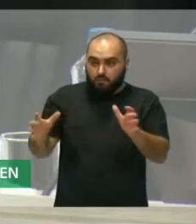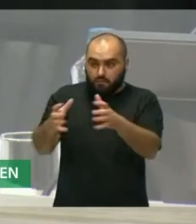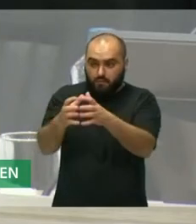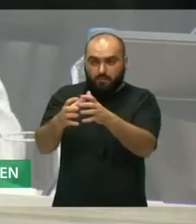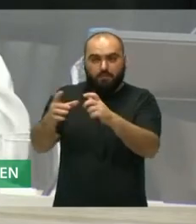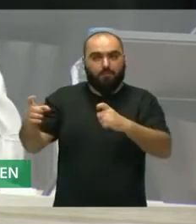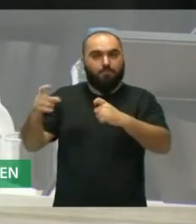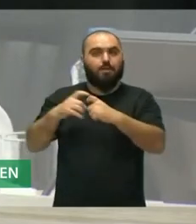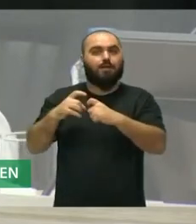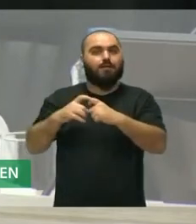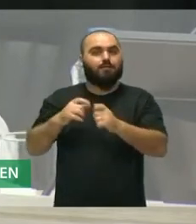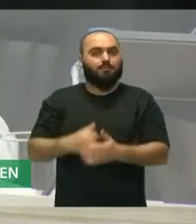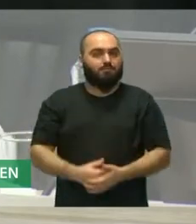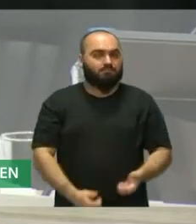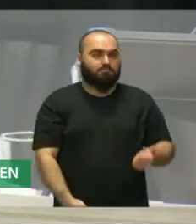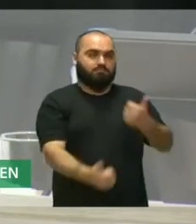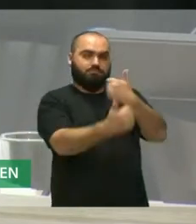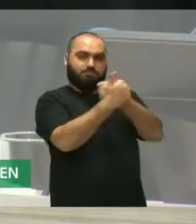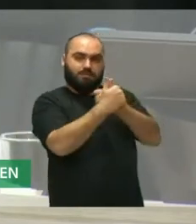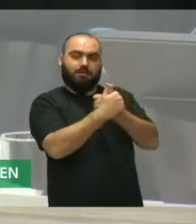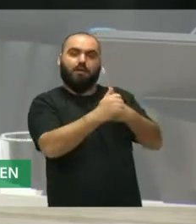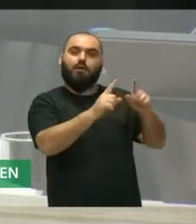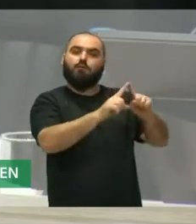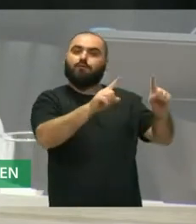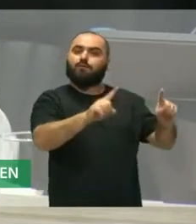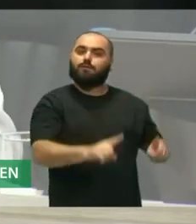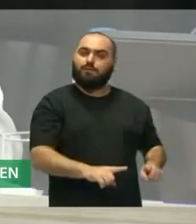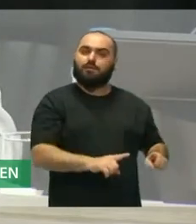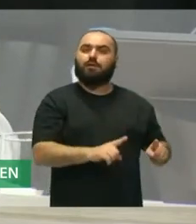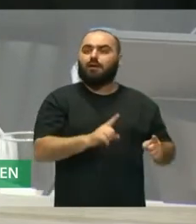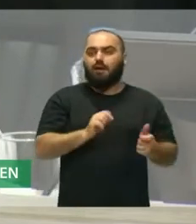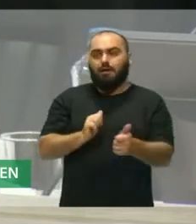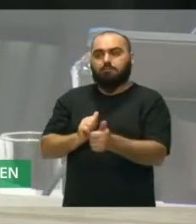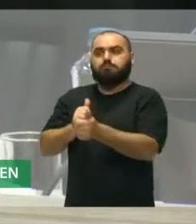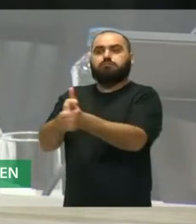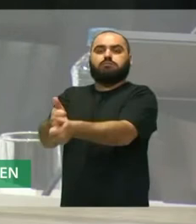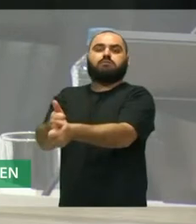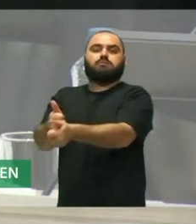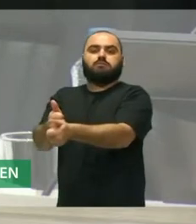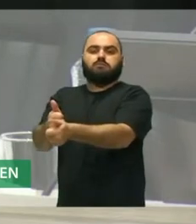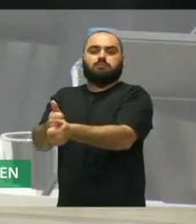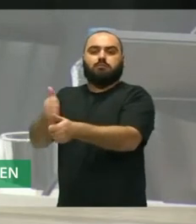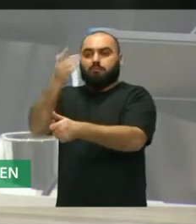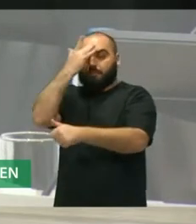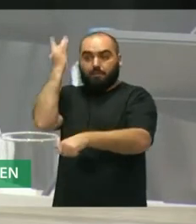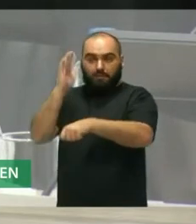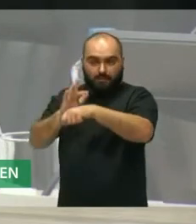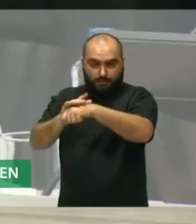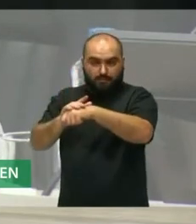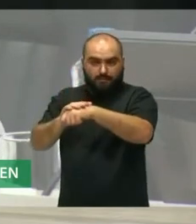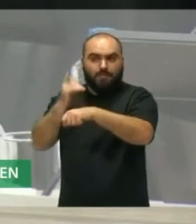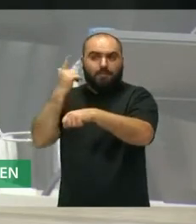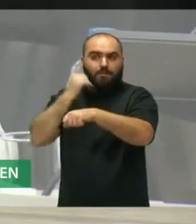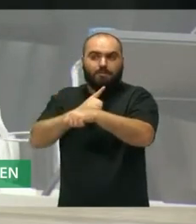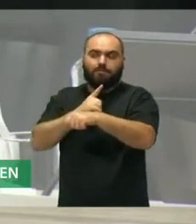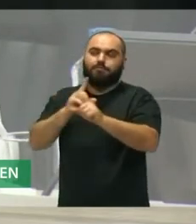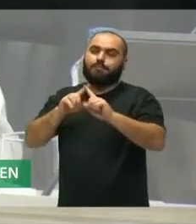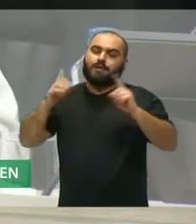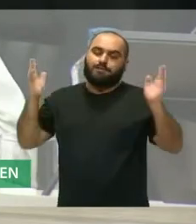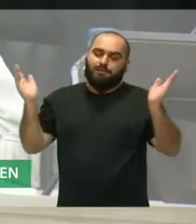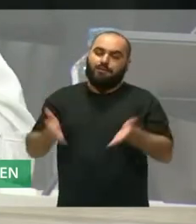clínico, estando mais próximo dos nossos colaboradores, nos aproximando mais dos nossos doentes, nós estamos